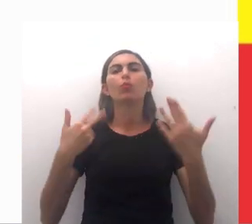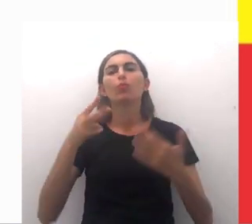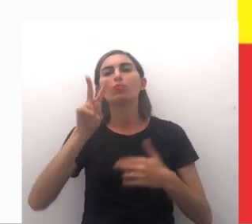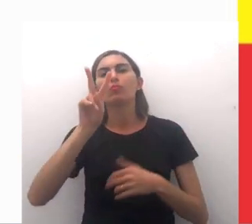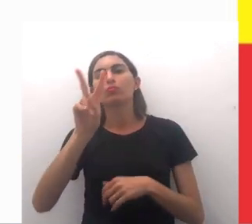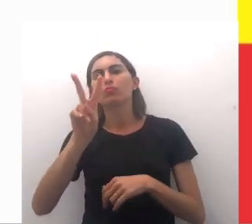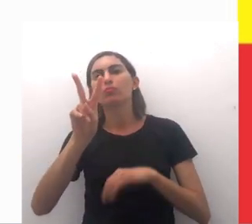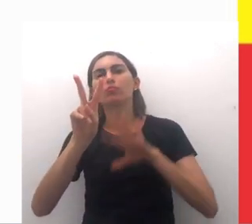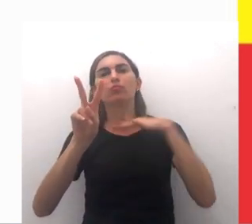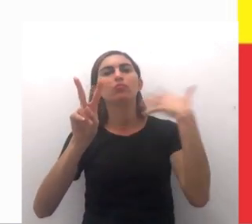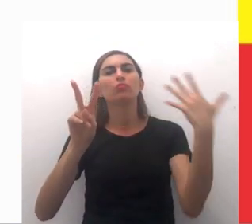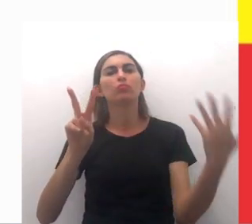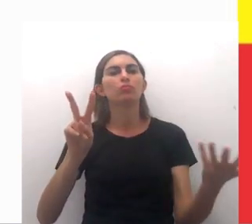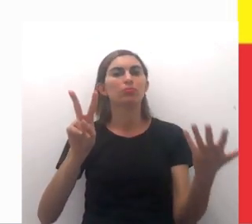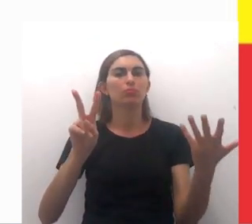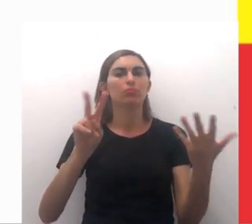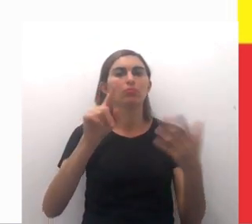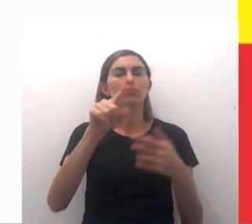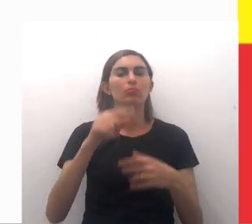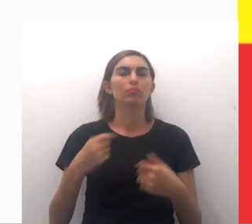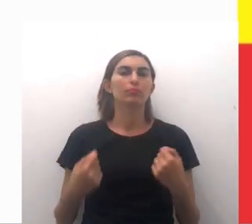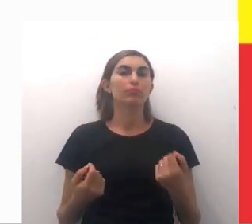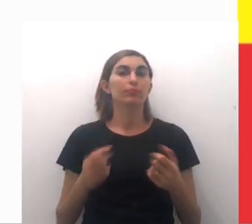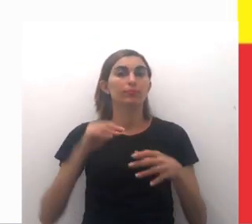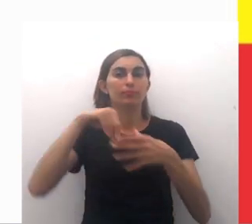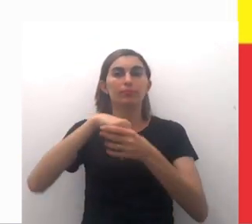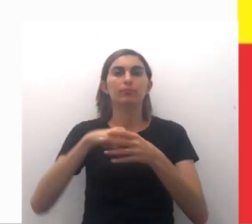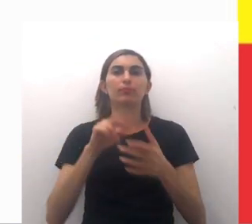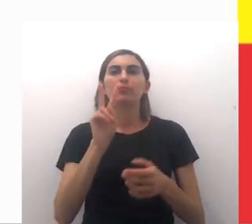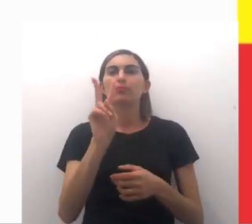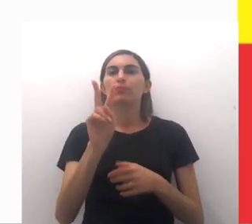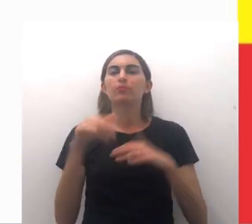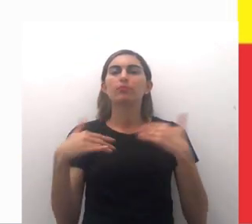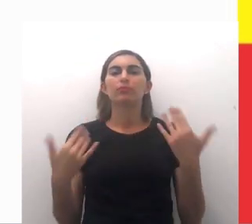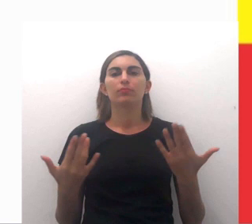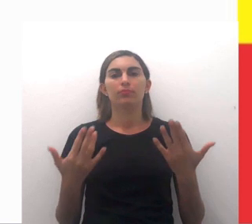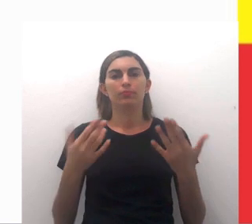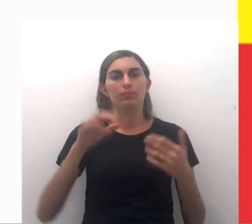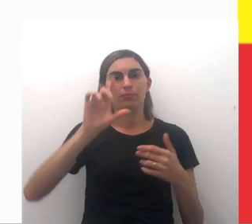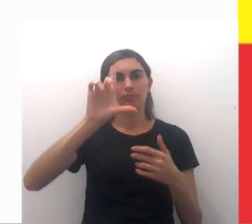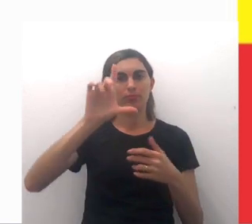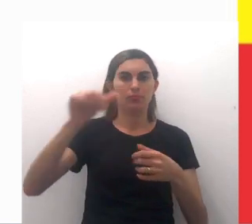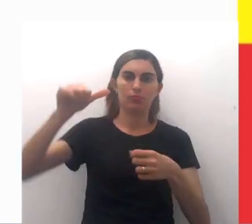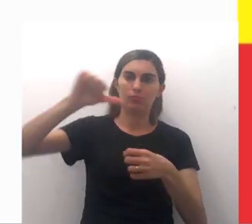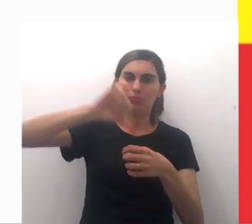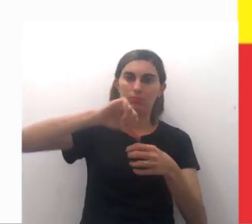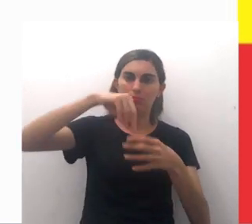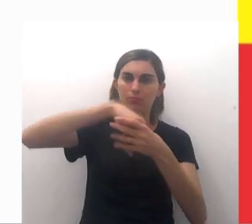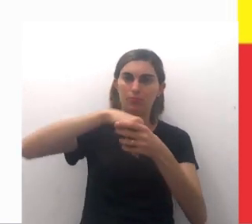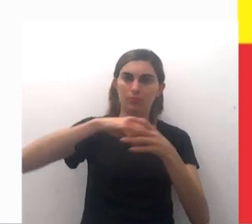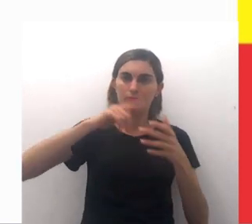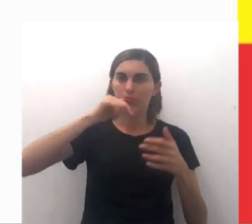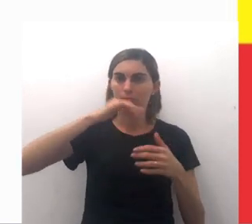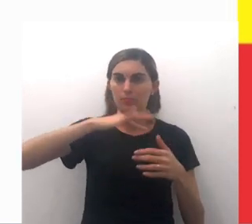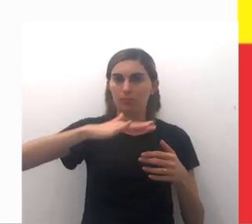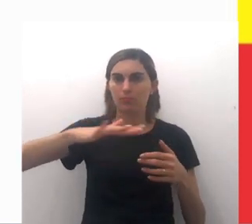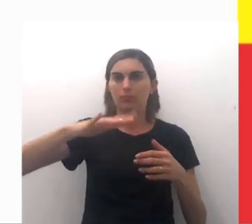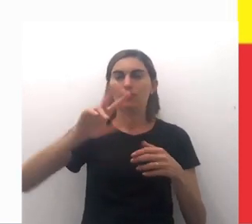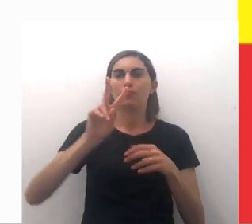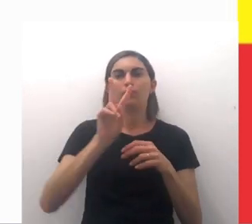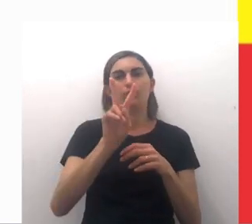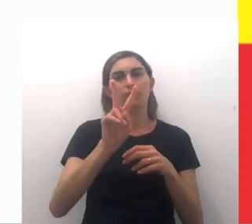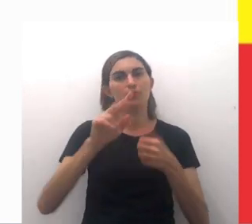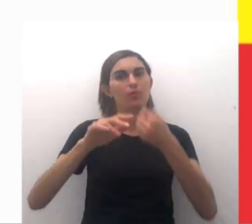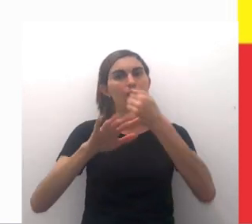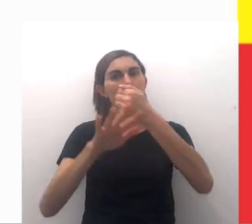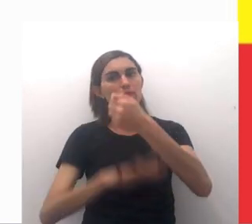que esse sólido ocupa? Então, nesse caso, o líquido que está na parte de dentro vai